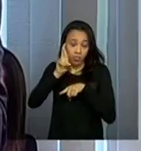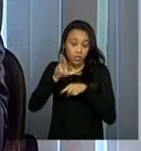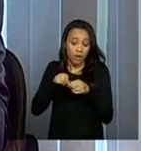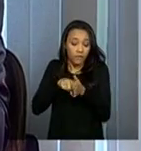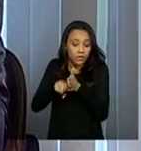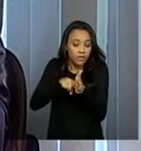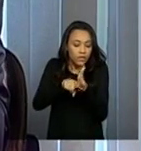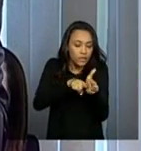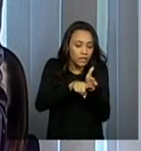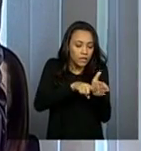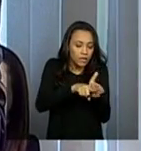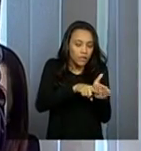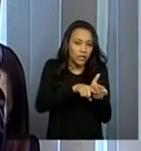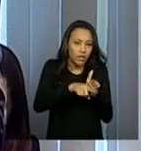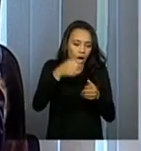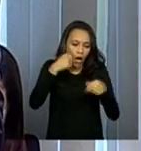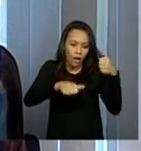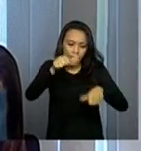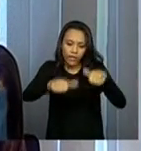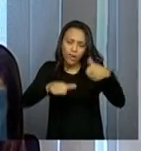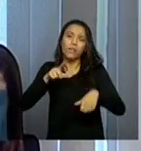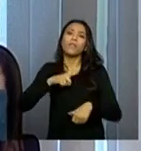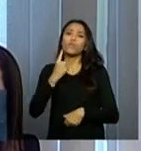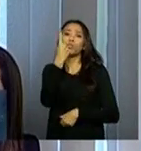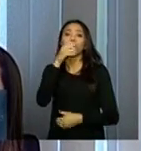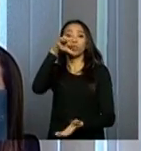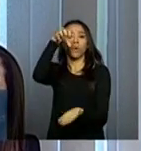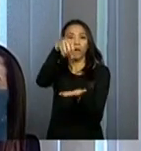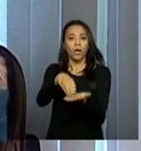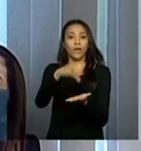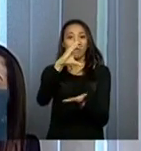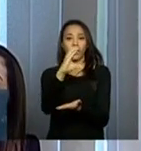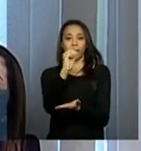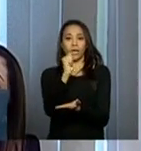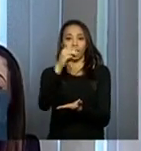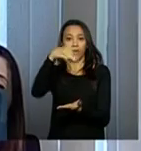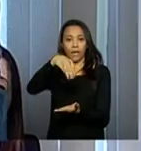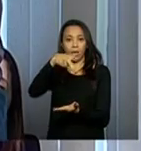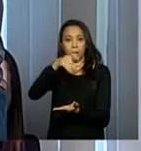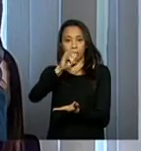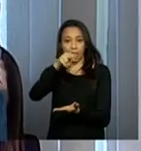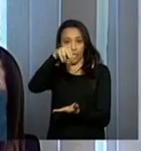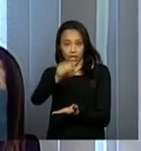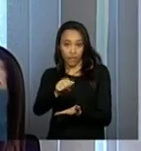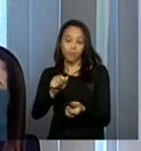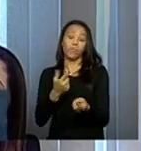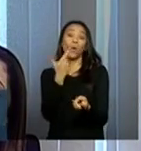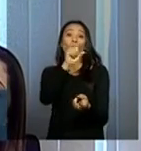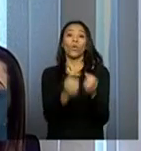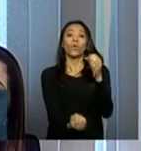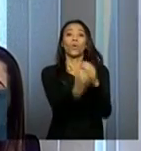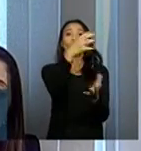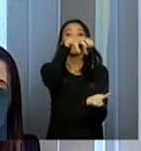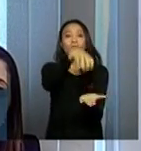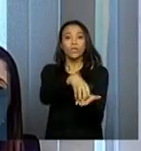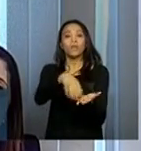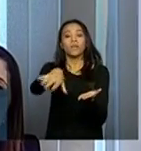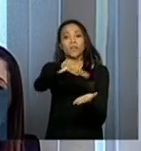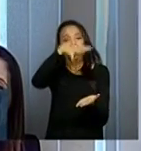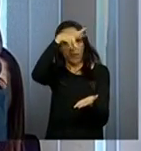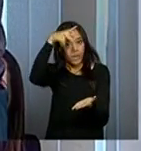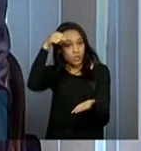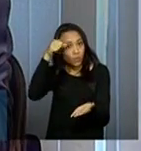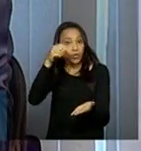três dimensões. Uma unidade nossa em Campinas, que olha para a agricultura anual, outra na Amazônia, Amazônia Oriental,